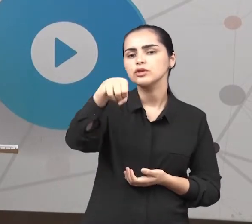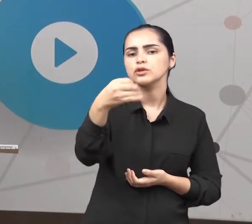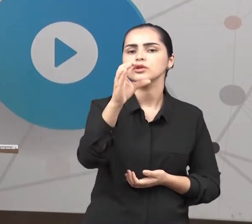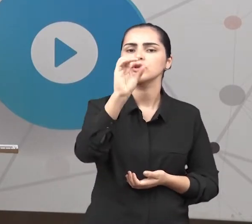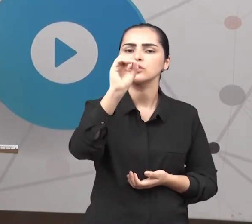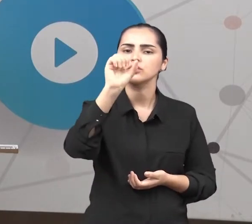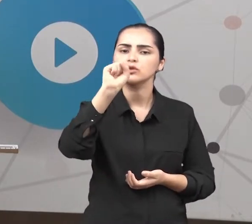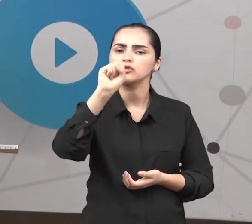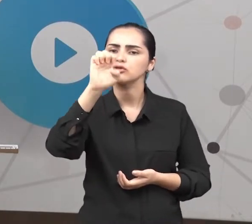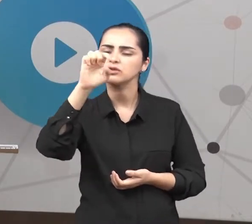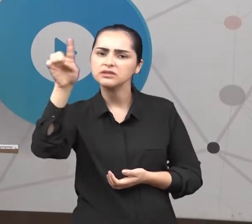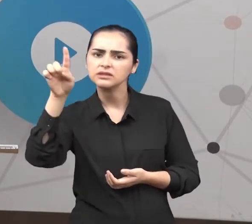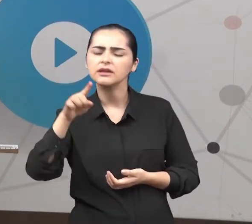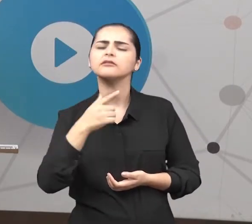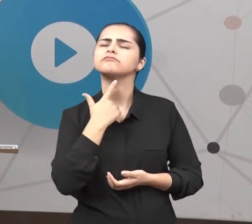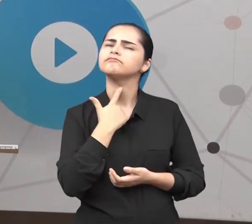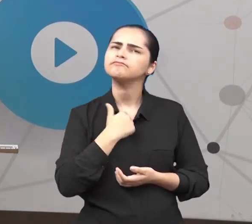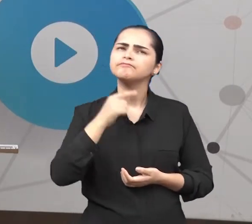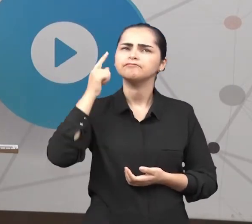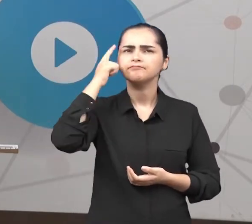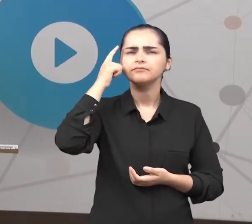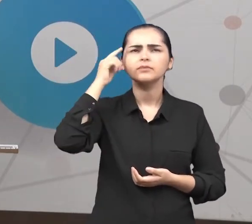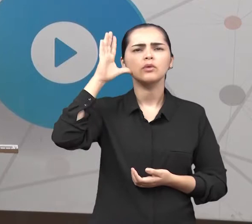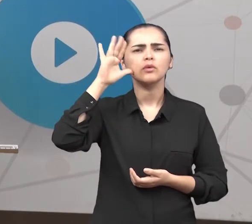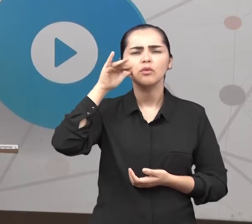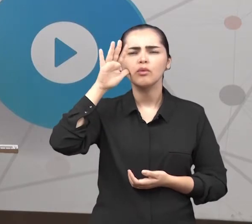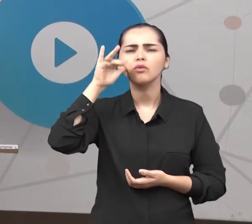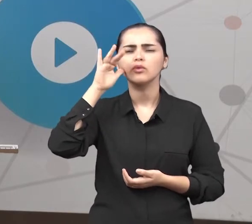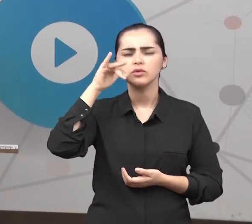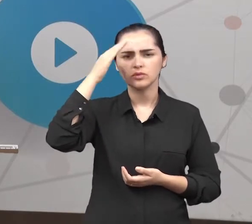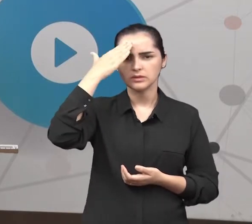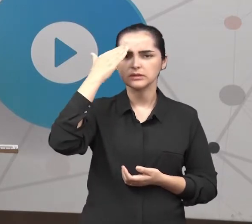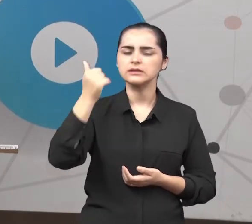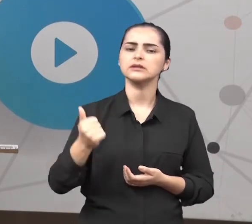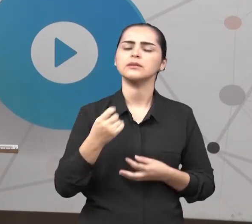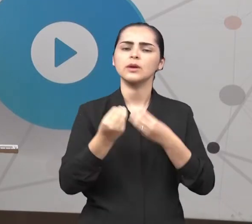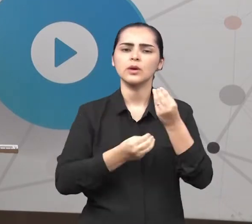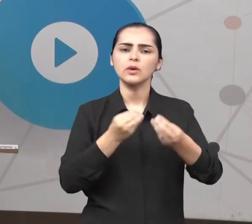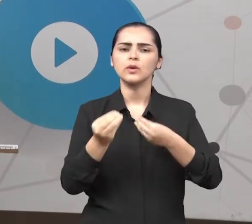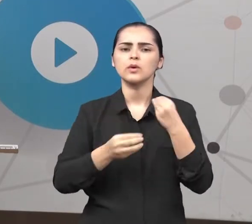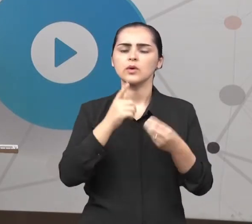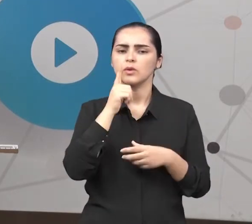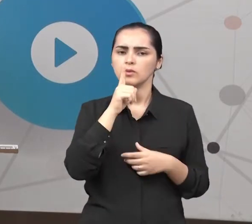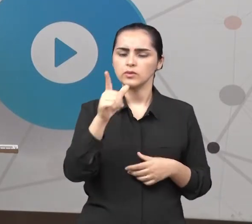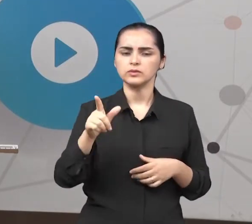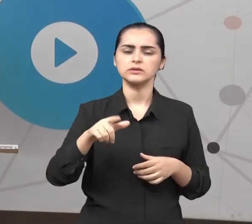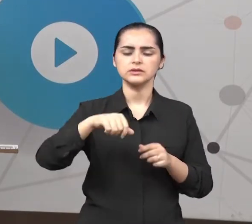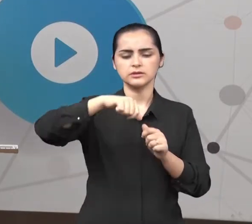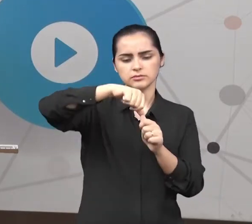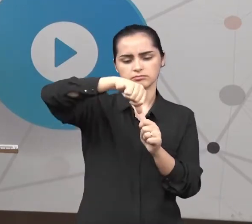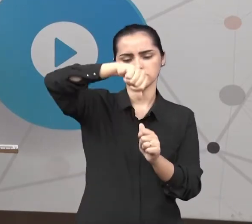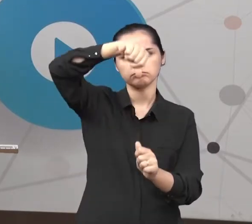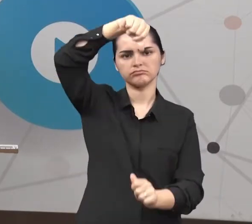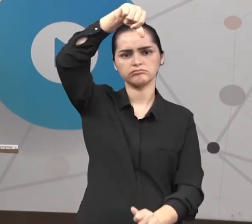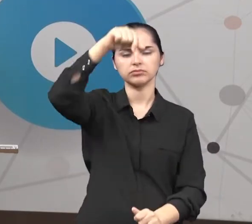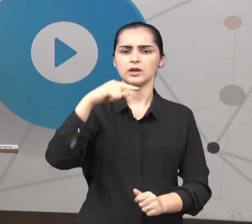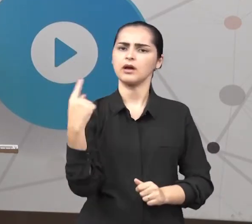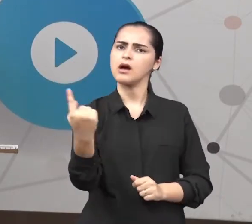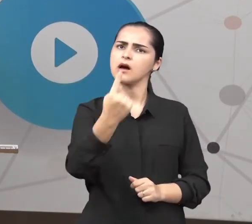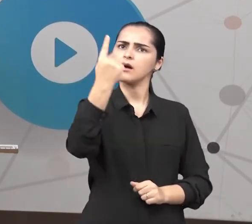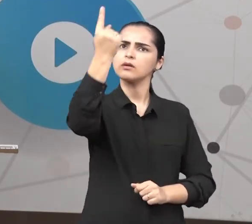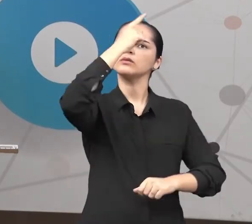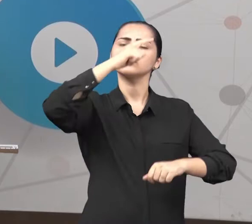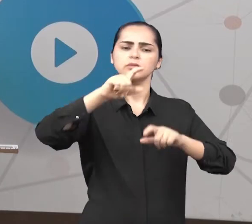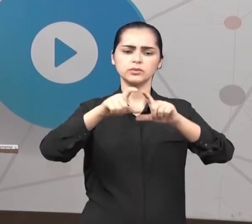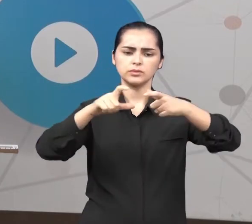ficou muito interessado em saber mais sobre como medimos o comprimento e a altura de